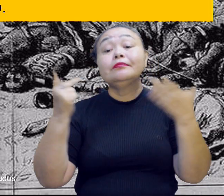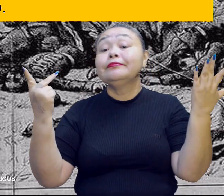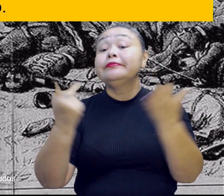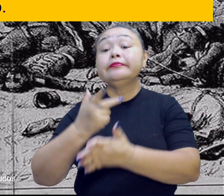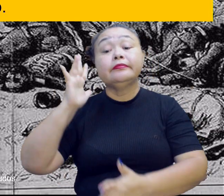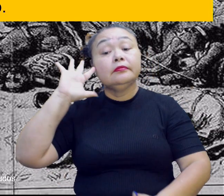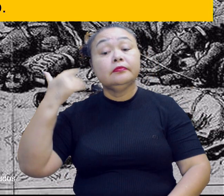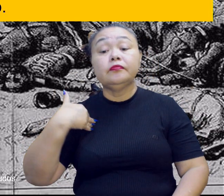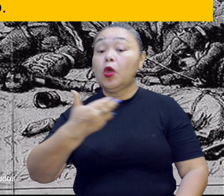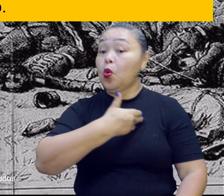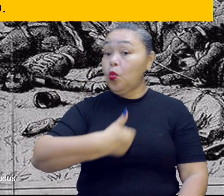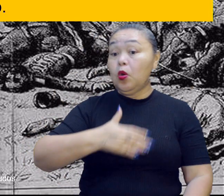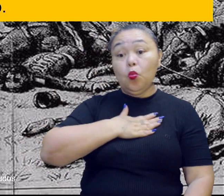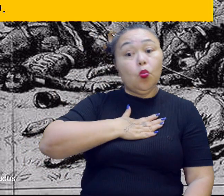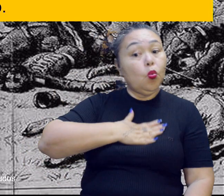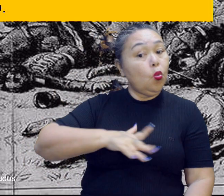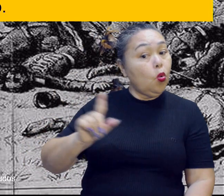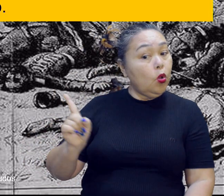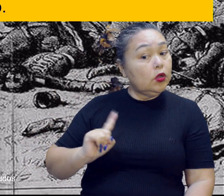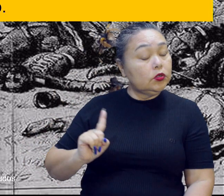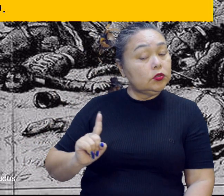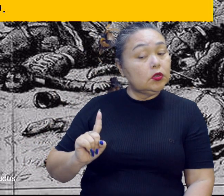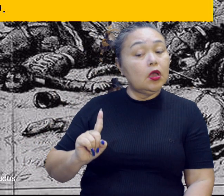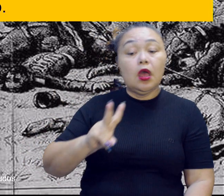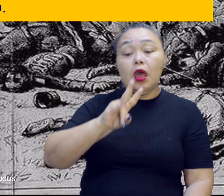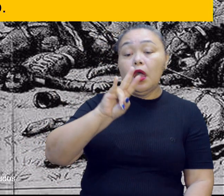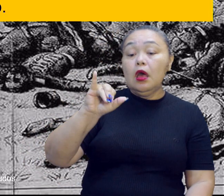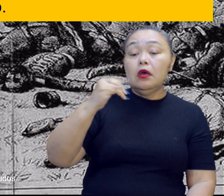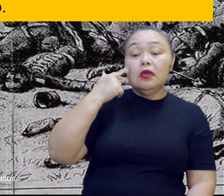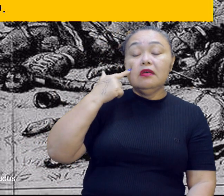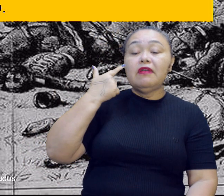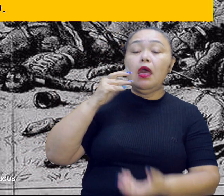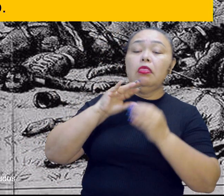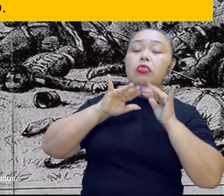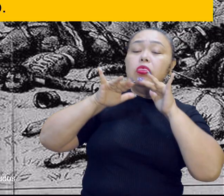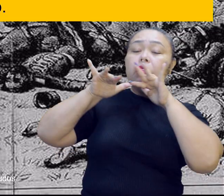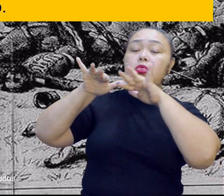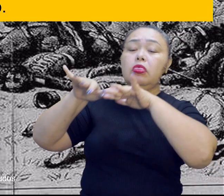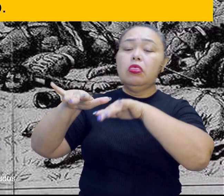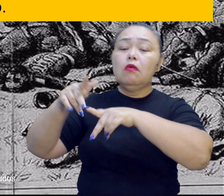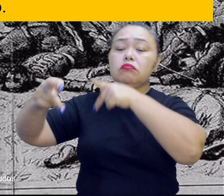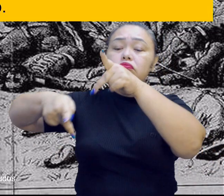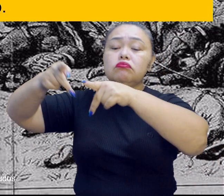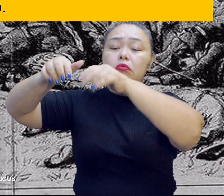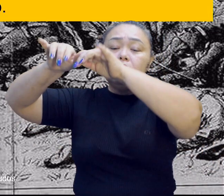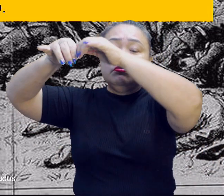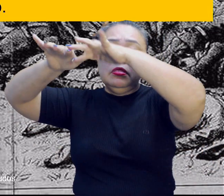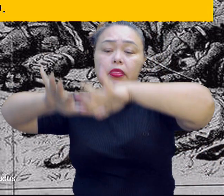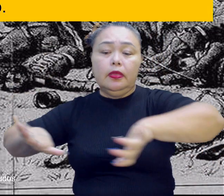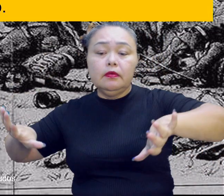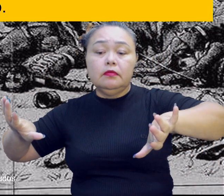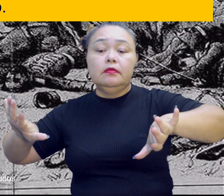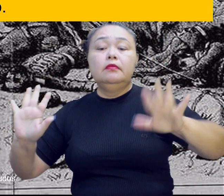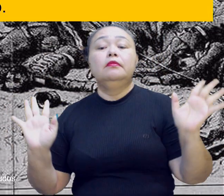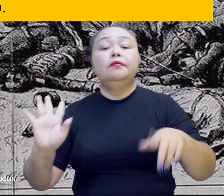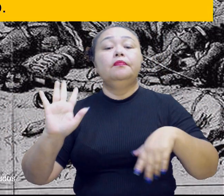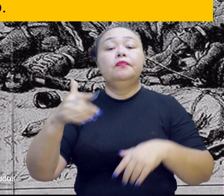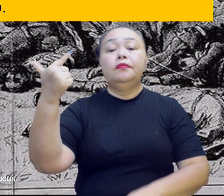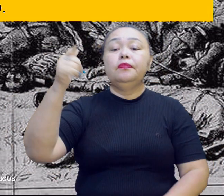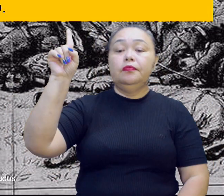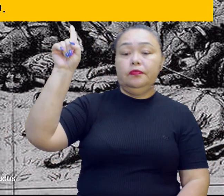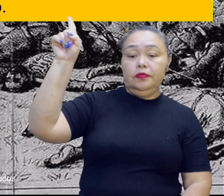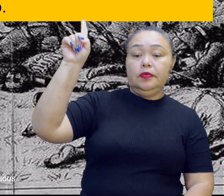vai acontecer? O governo não vai gostar nada dessa história e vai destruir esse povoado Canudos. A